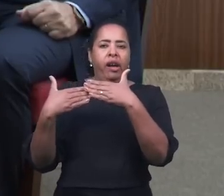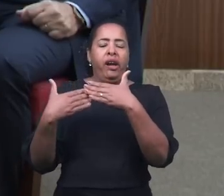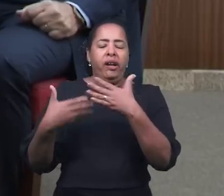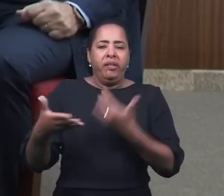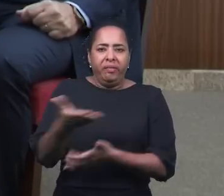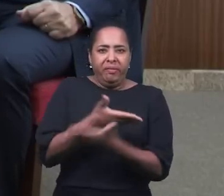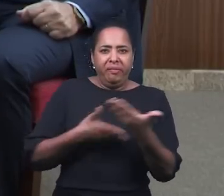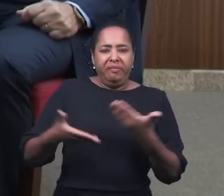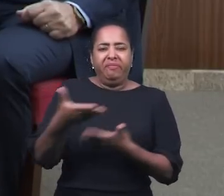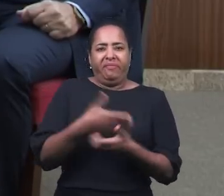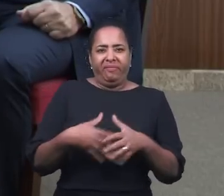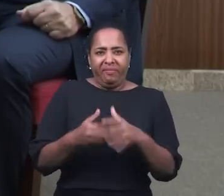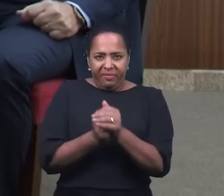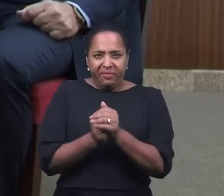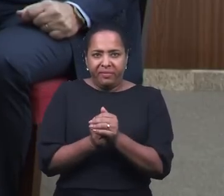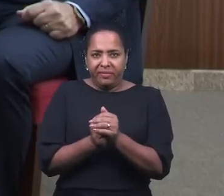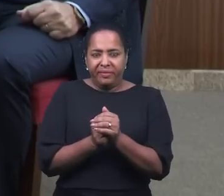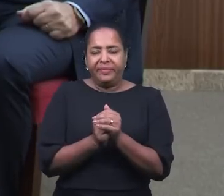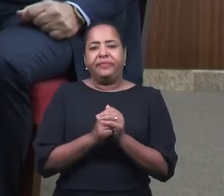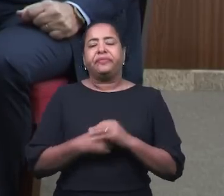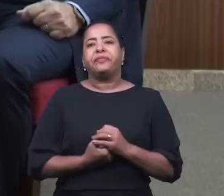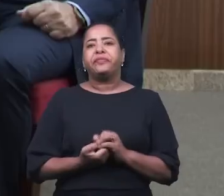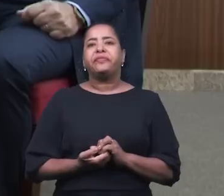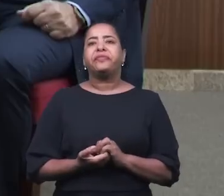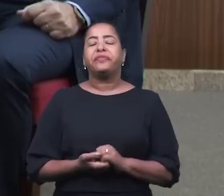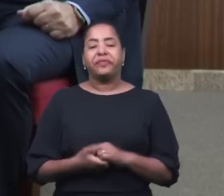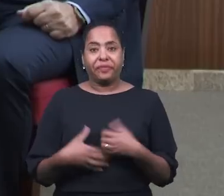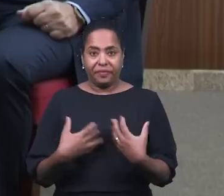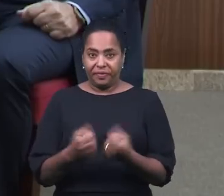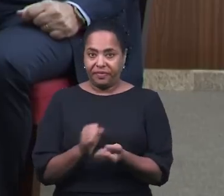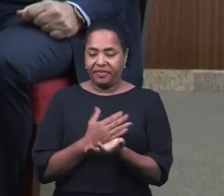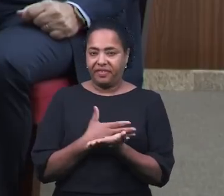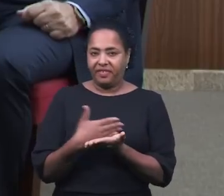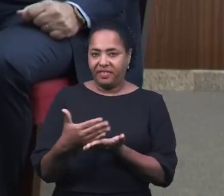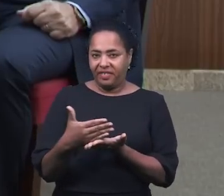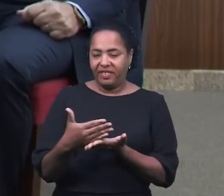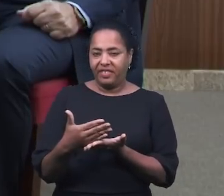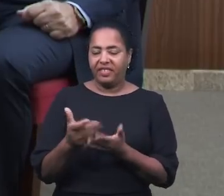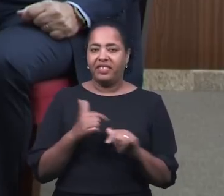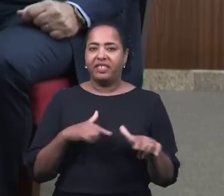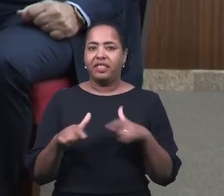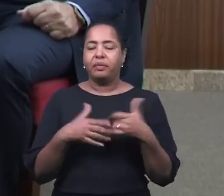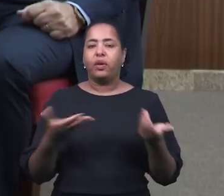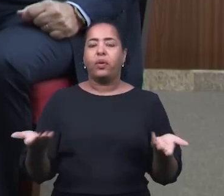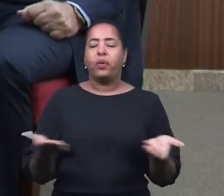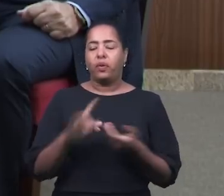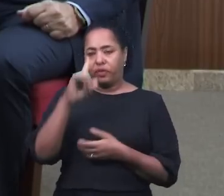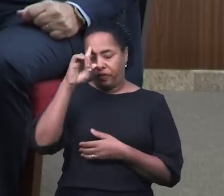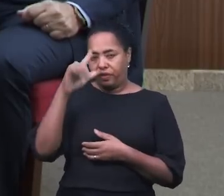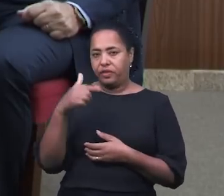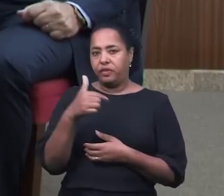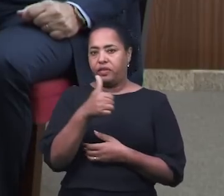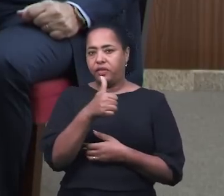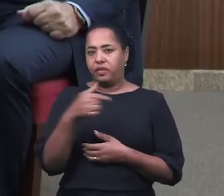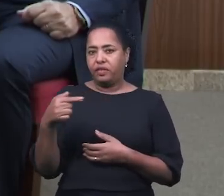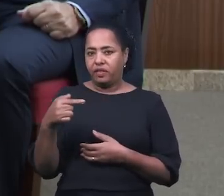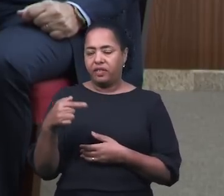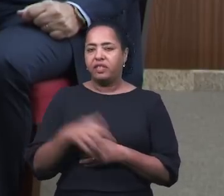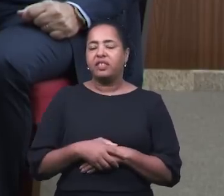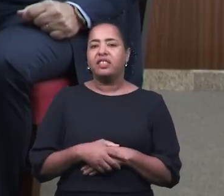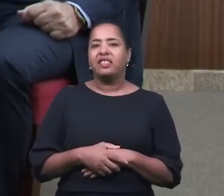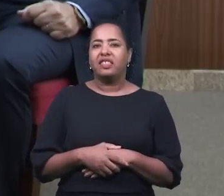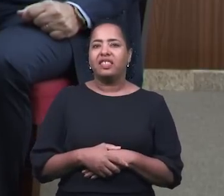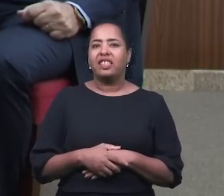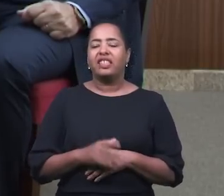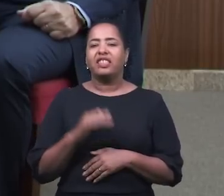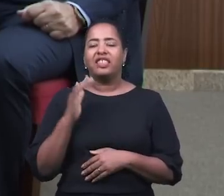essas participações. Amém? Muito bem, meus queridos, vamos então iniciar o nosso trabalho. Hoje, dia 17, estamos aí,